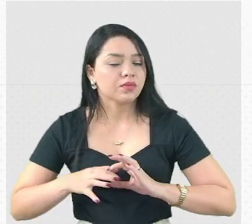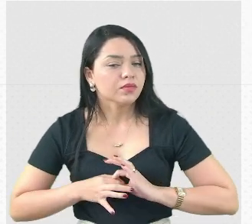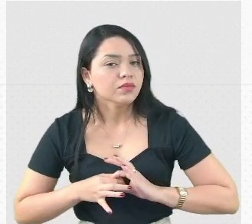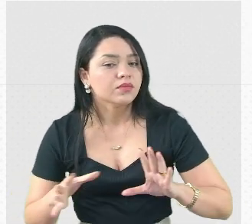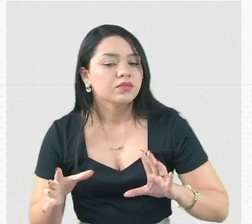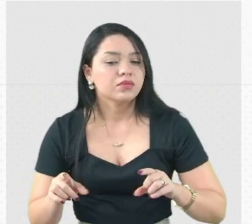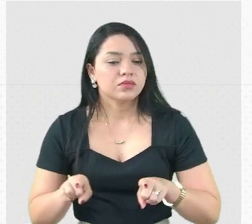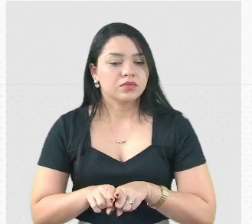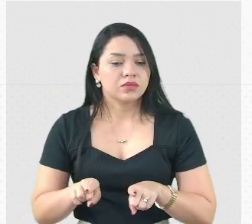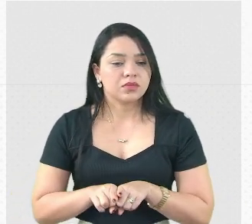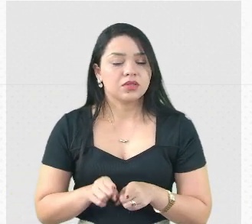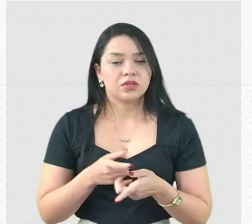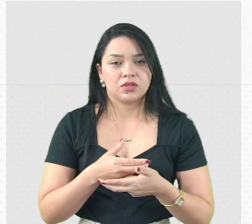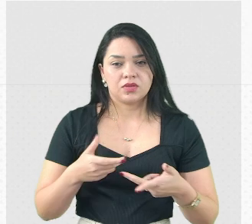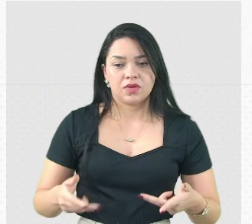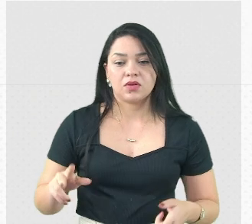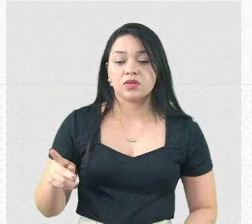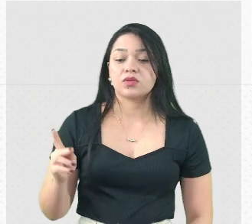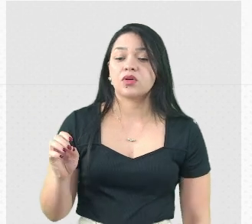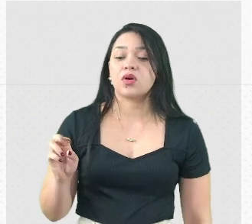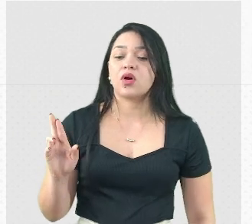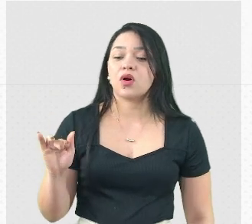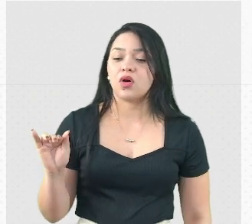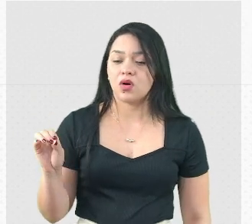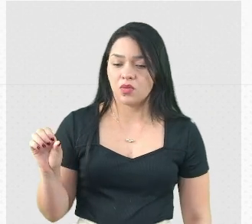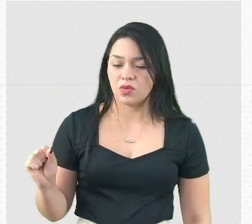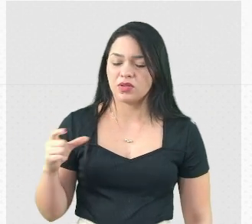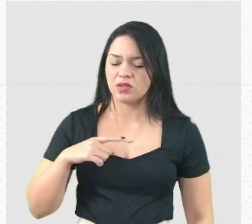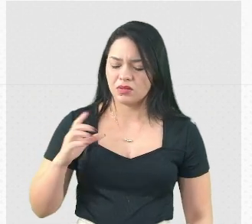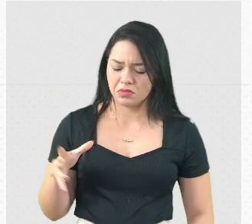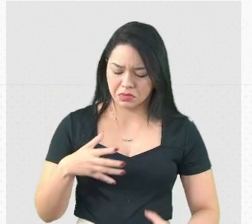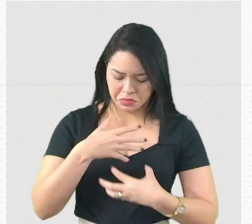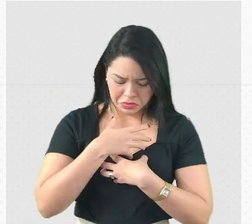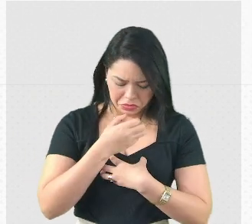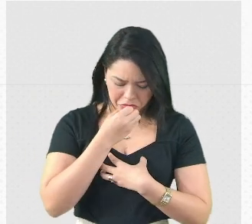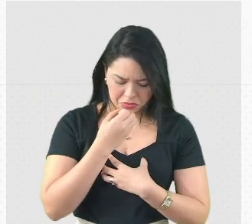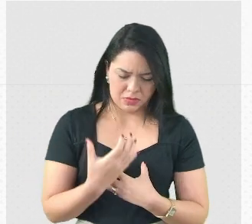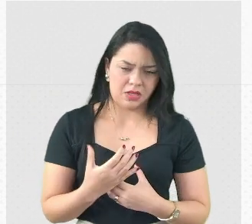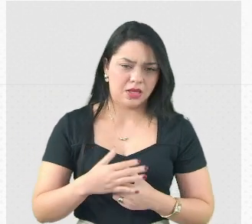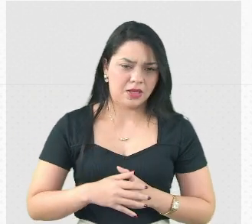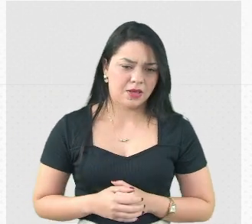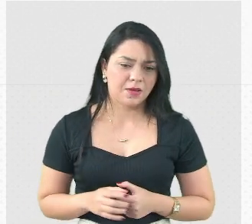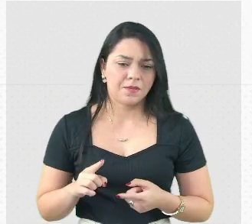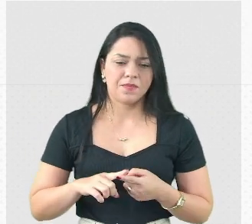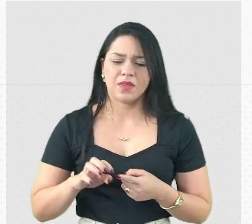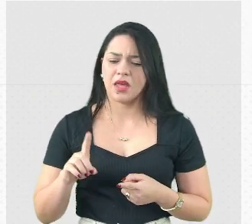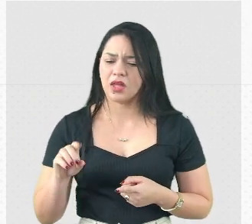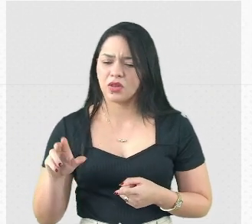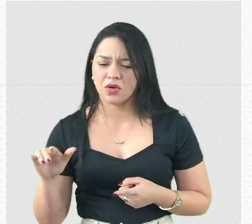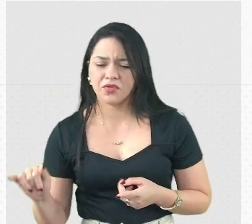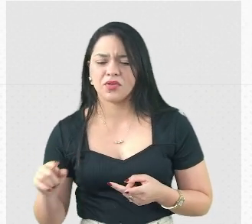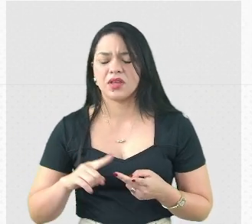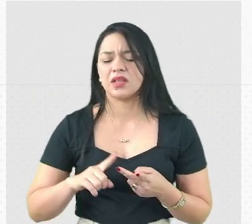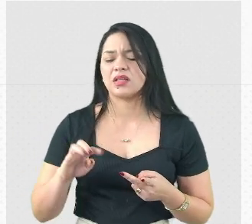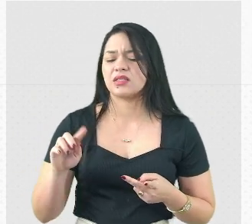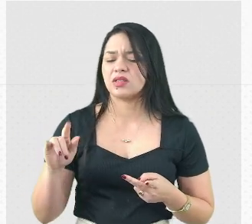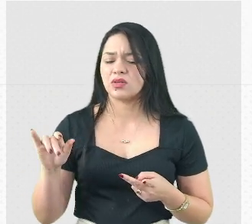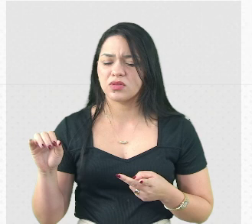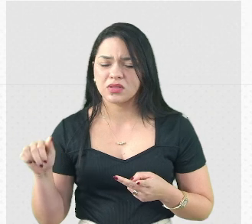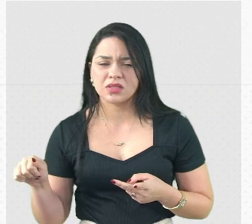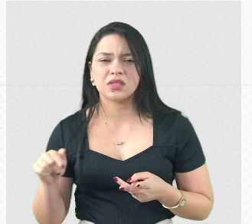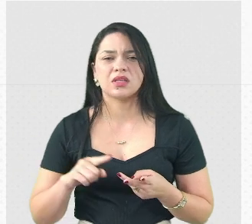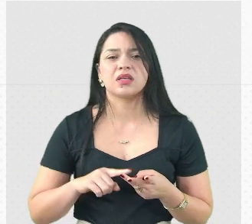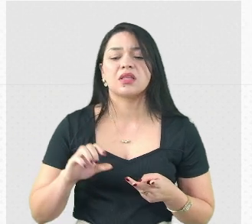doses cavalares de vários hormônios que nos dão essa sensação de bem-estar. Endorfina, ocitocina,